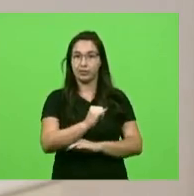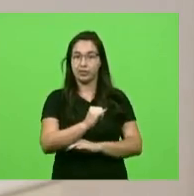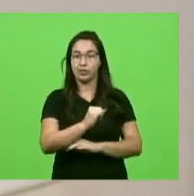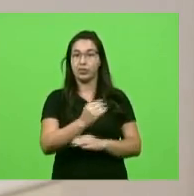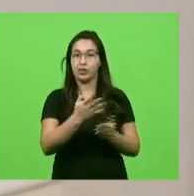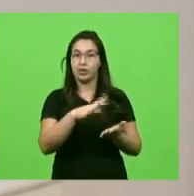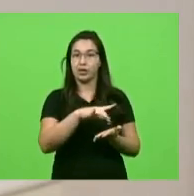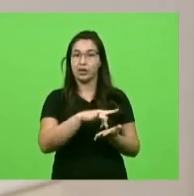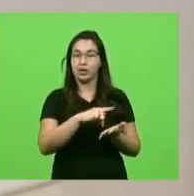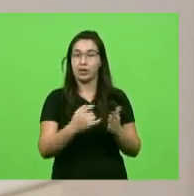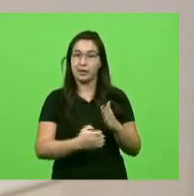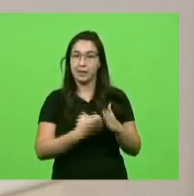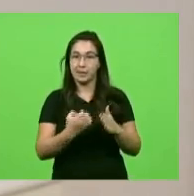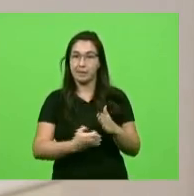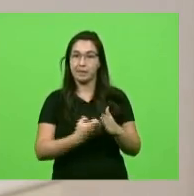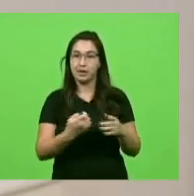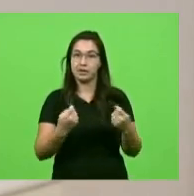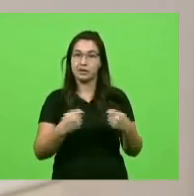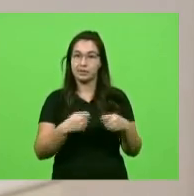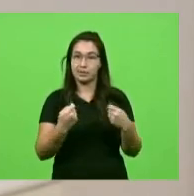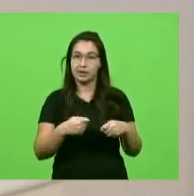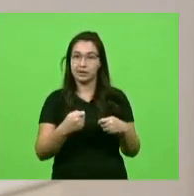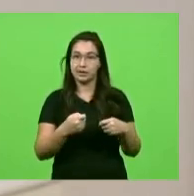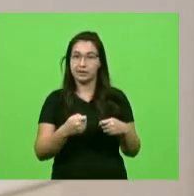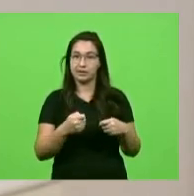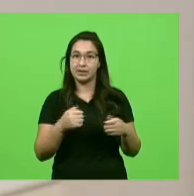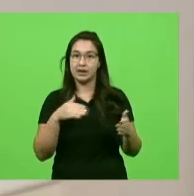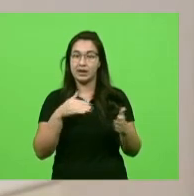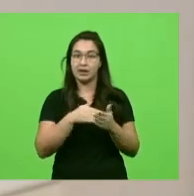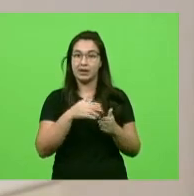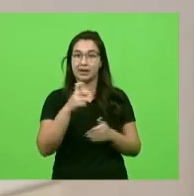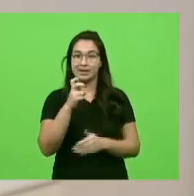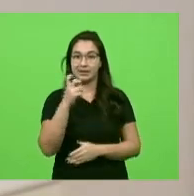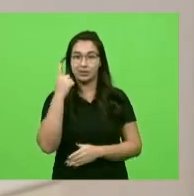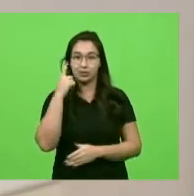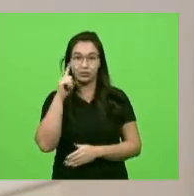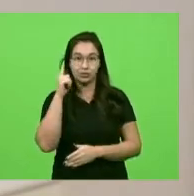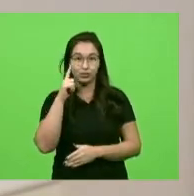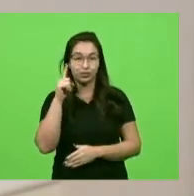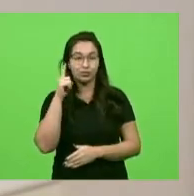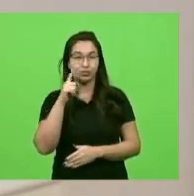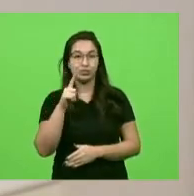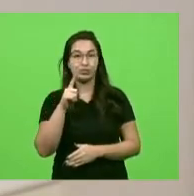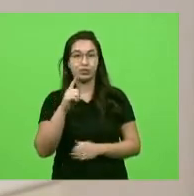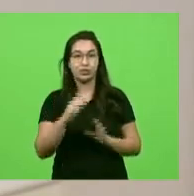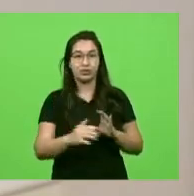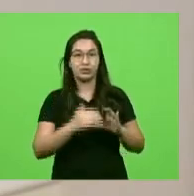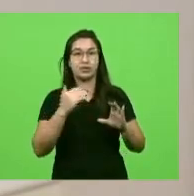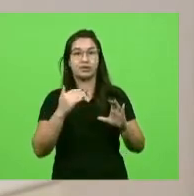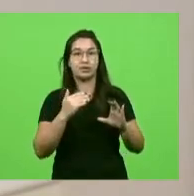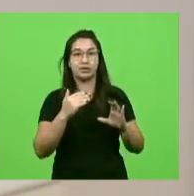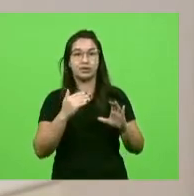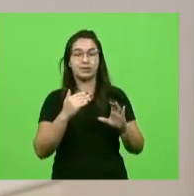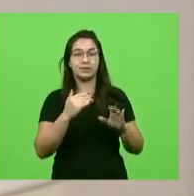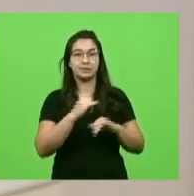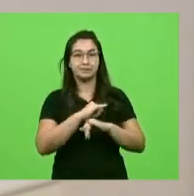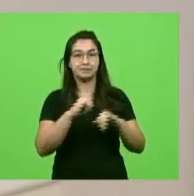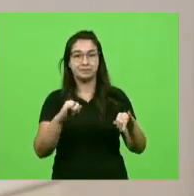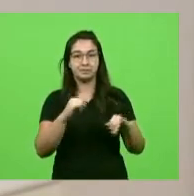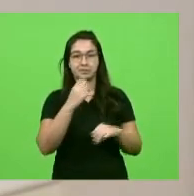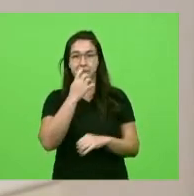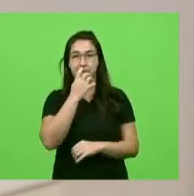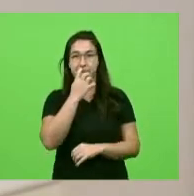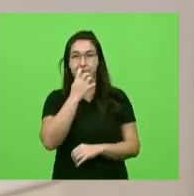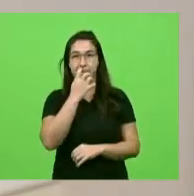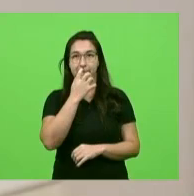a regularização no prazo de 5 dias úteis contados da data de recebimento dessa notificação, fecha aspas.